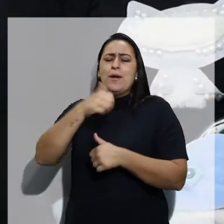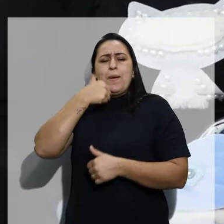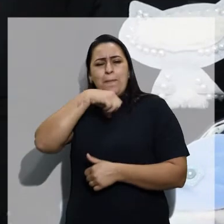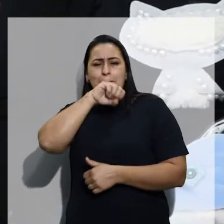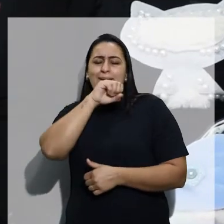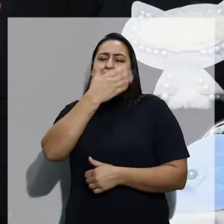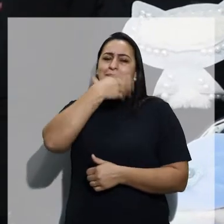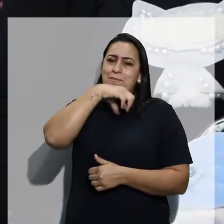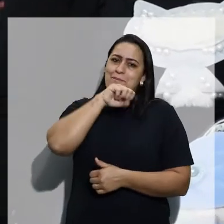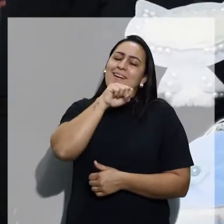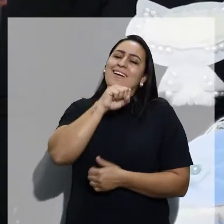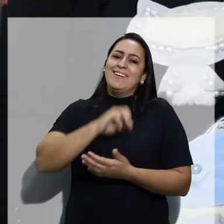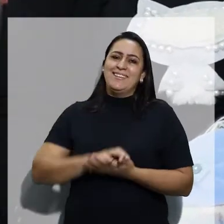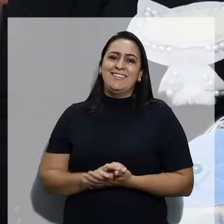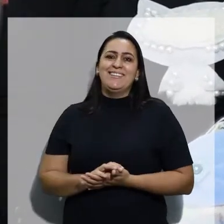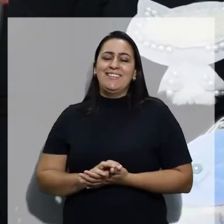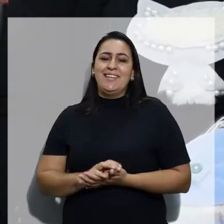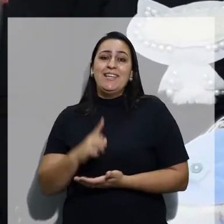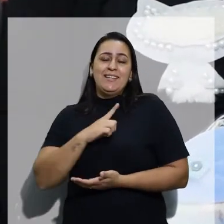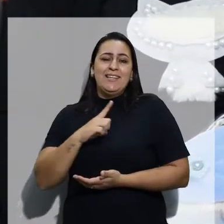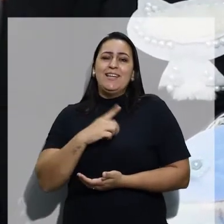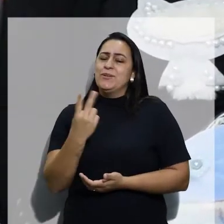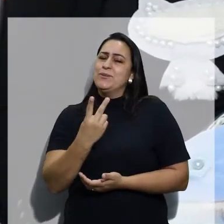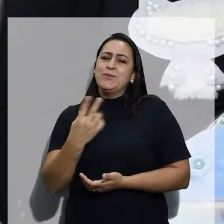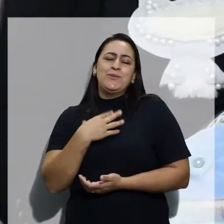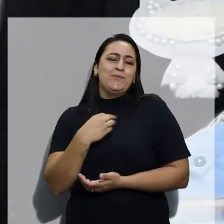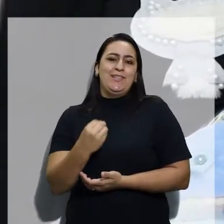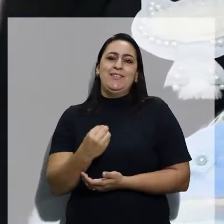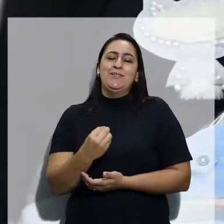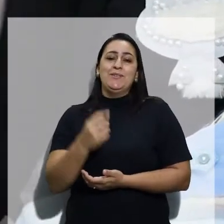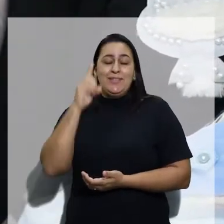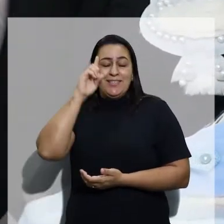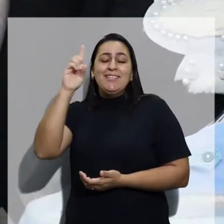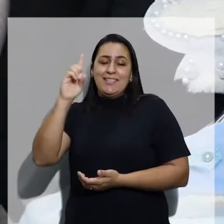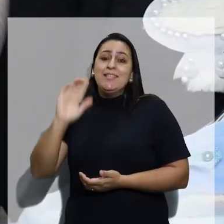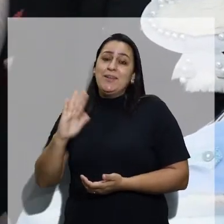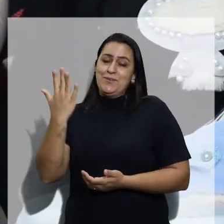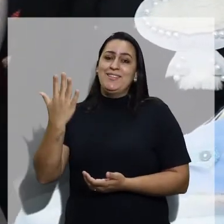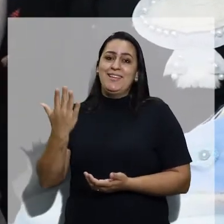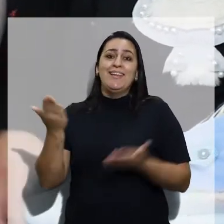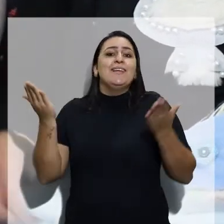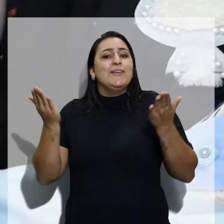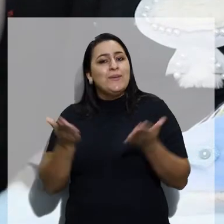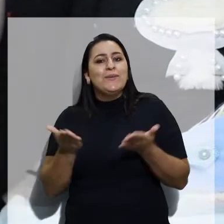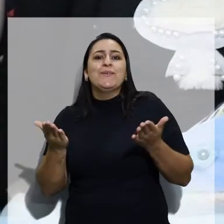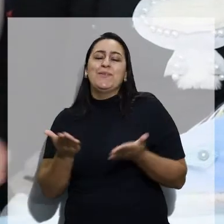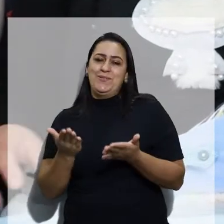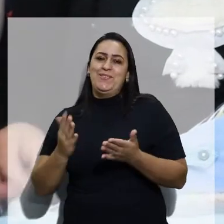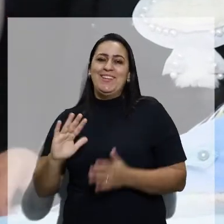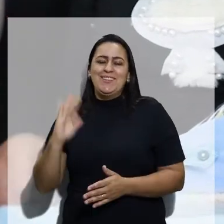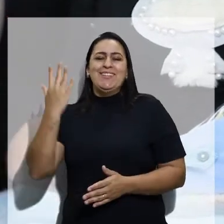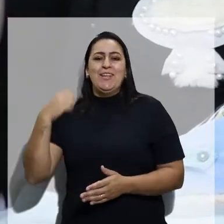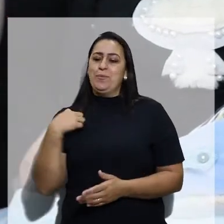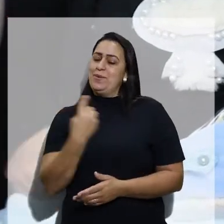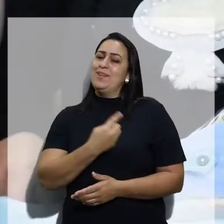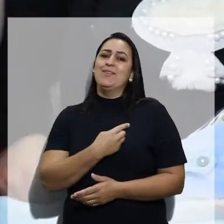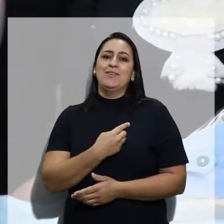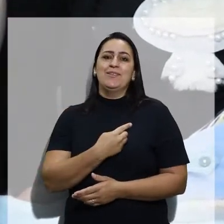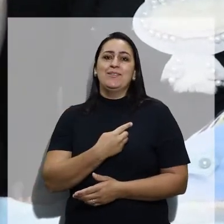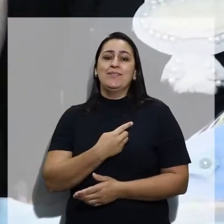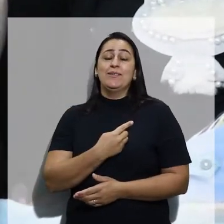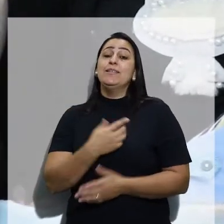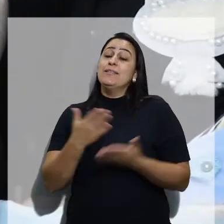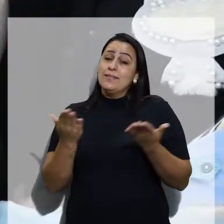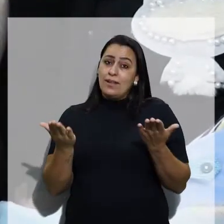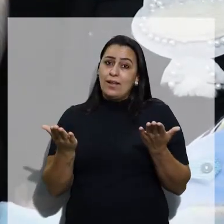esse dia de nós curtir esses nossos presentinhos de Deus, esse dia iria chegar. E hoje chegou pra nós. Então, pode ter